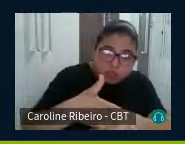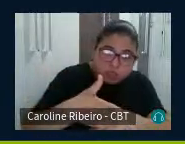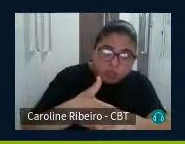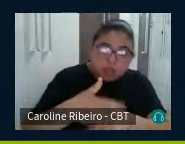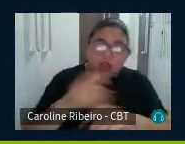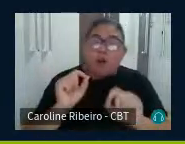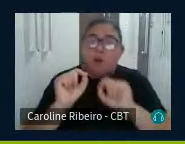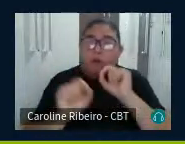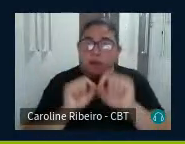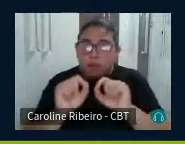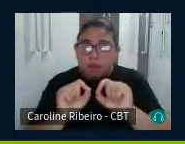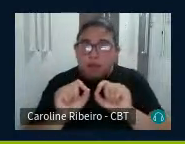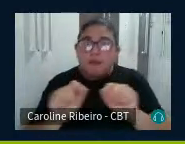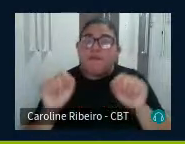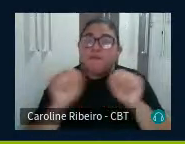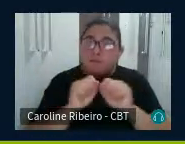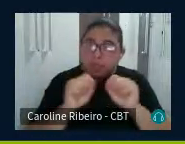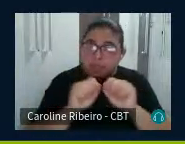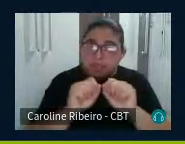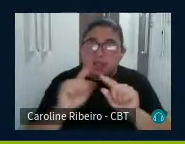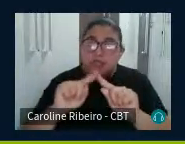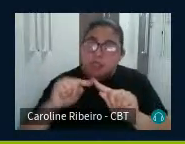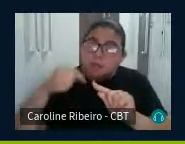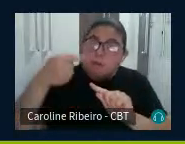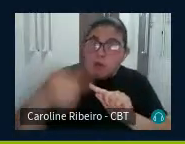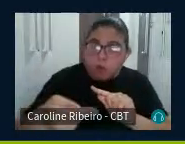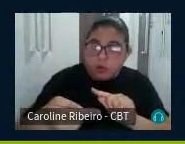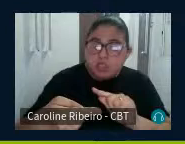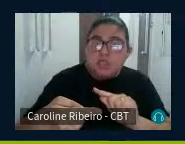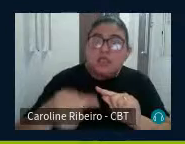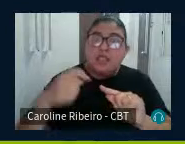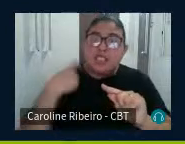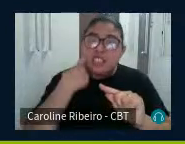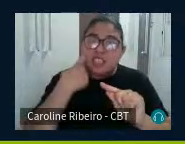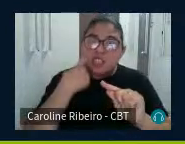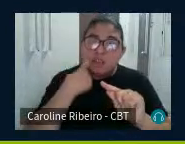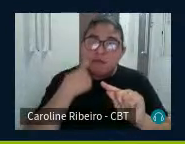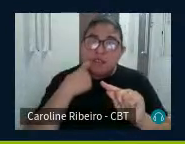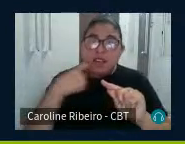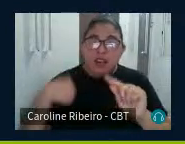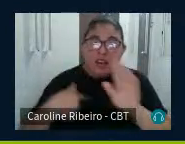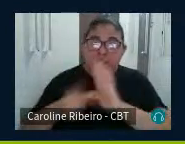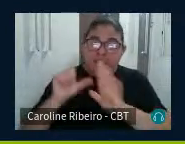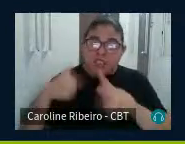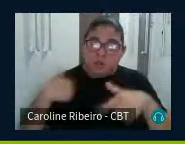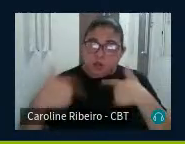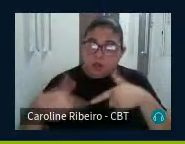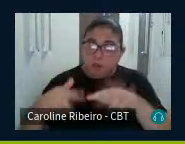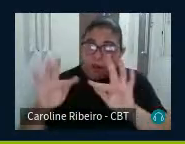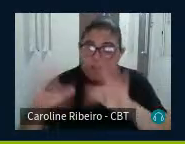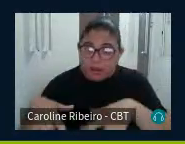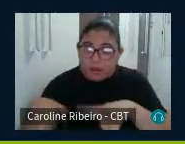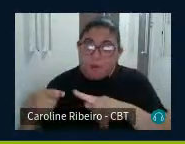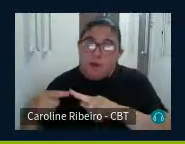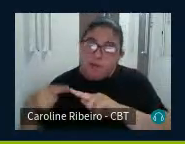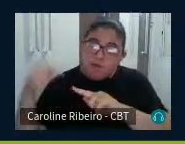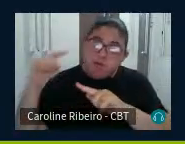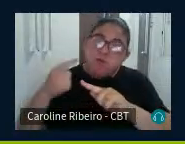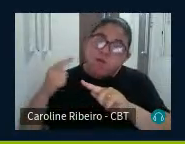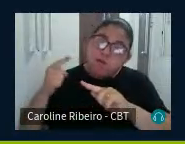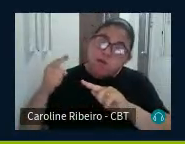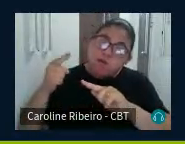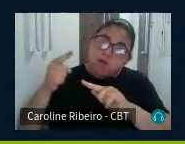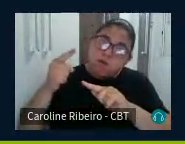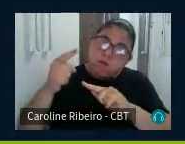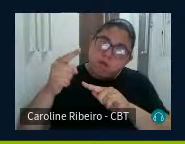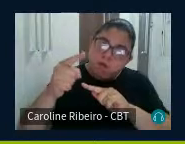para Votorantim. Eu precisava sair mais cedo do IFE na sexta-feira e compensava depois dessas horas durante o